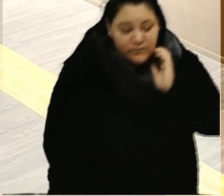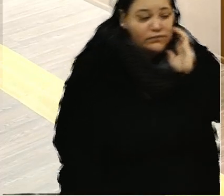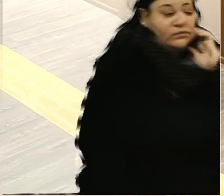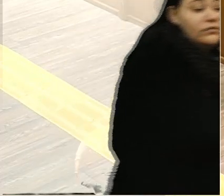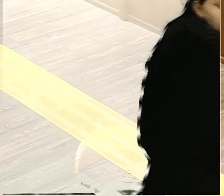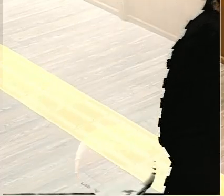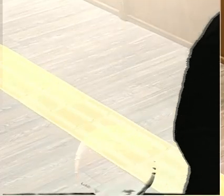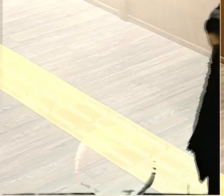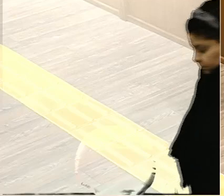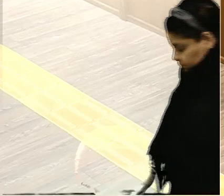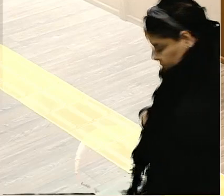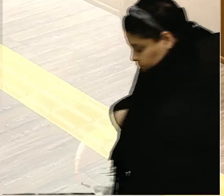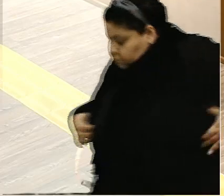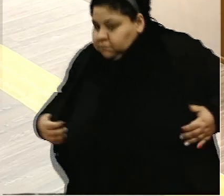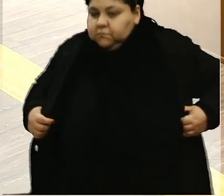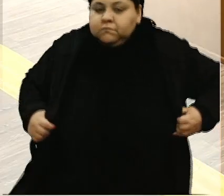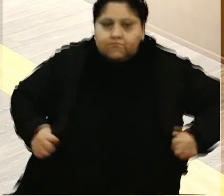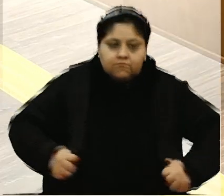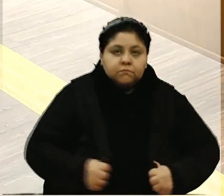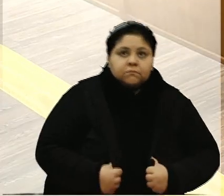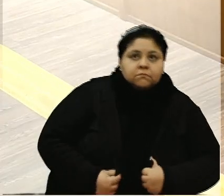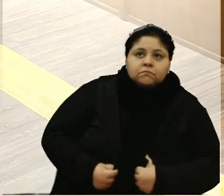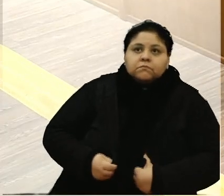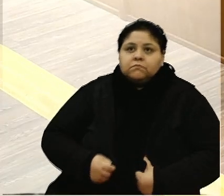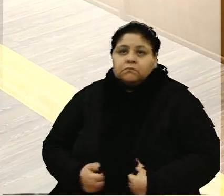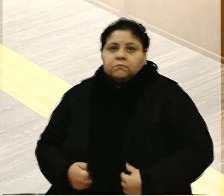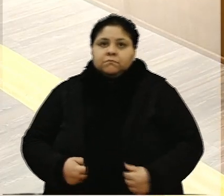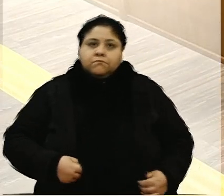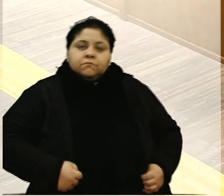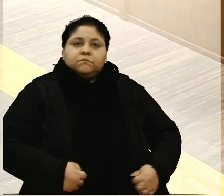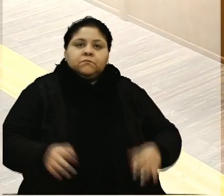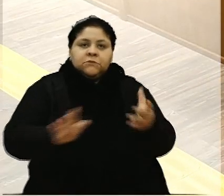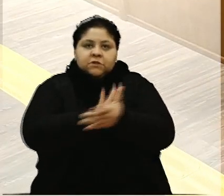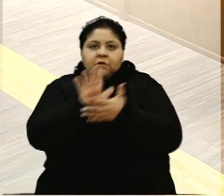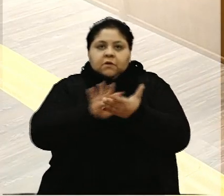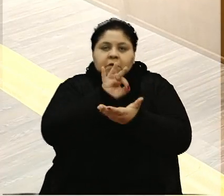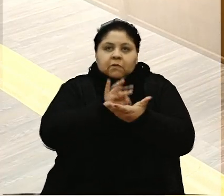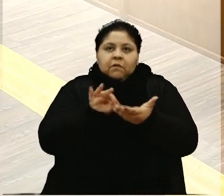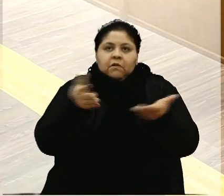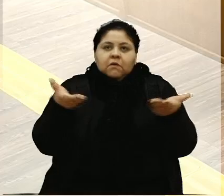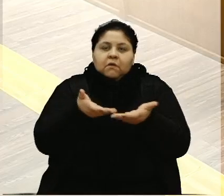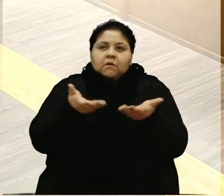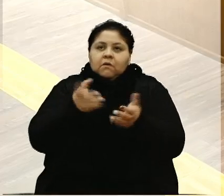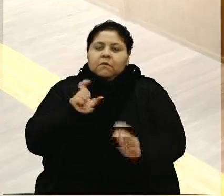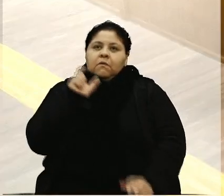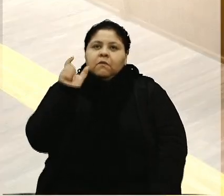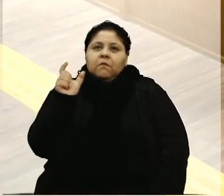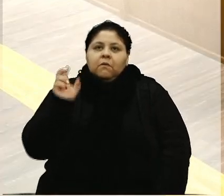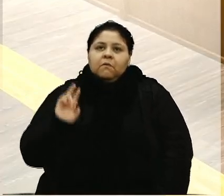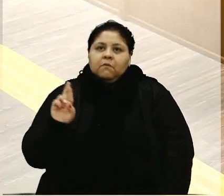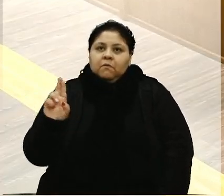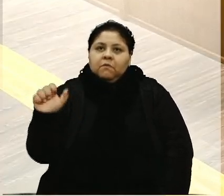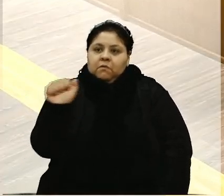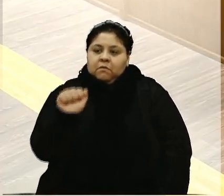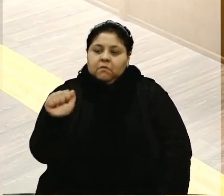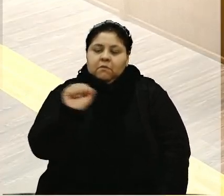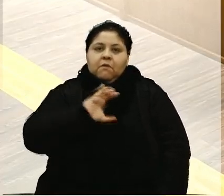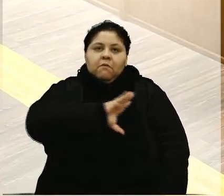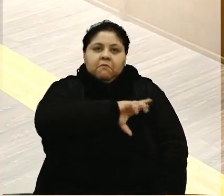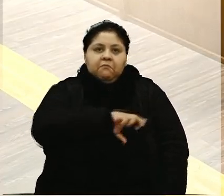Muito bem, não havendo mais vereadores, bancadas inscritas, eu passo a palavra, então, à representante da Associação Amor em